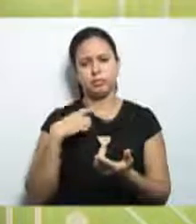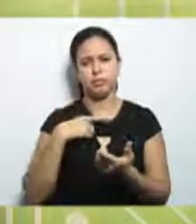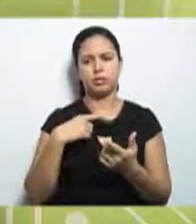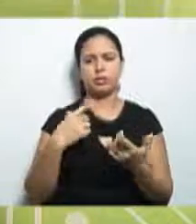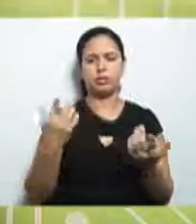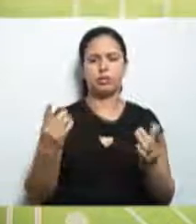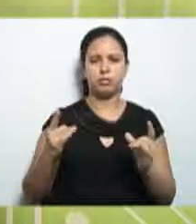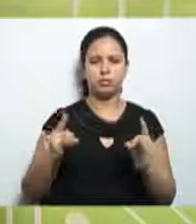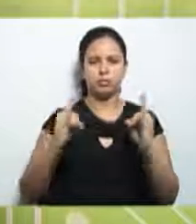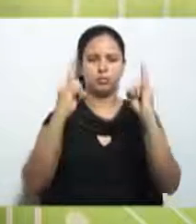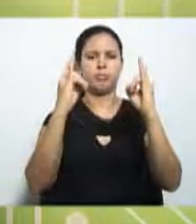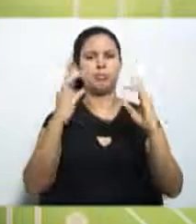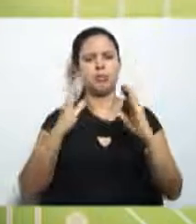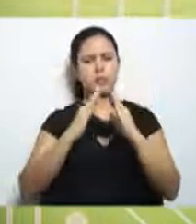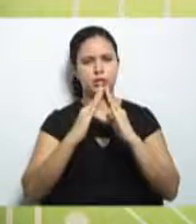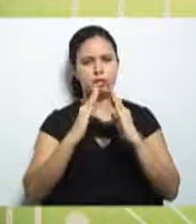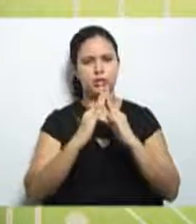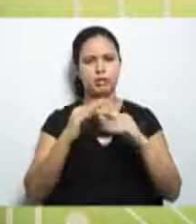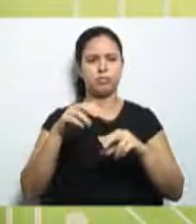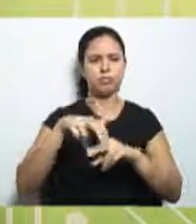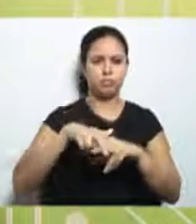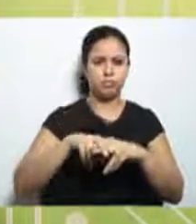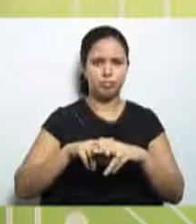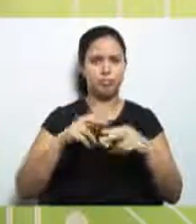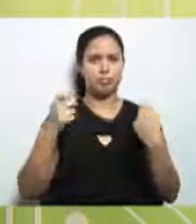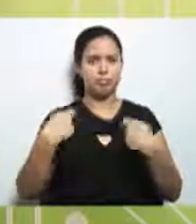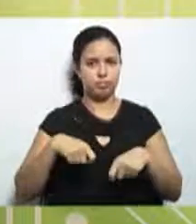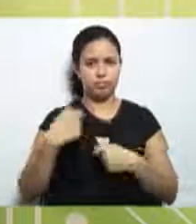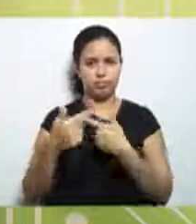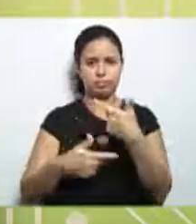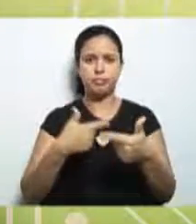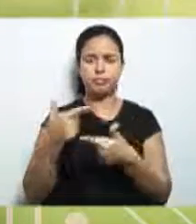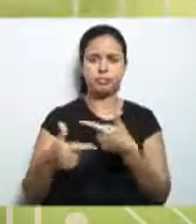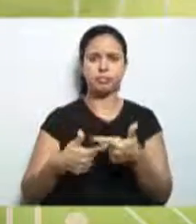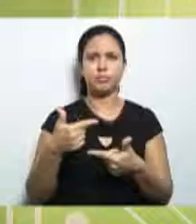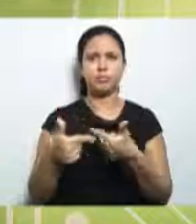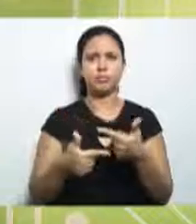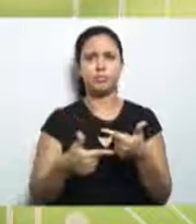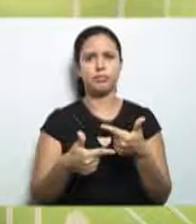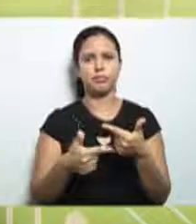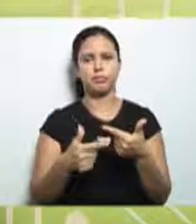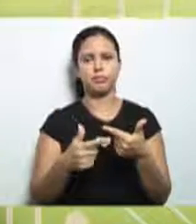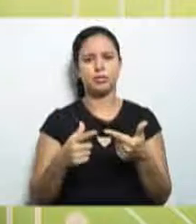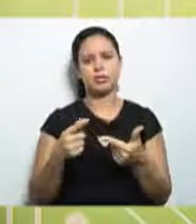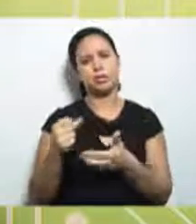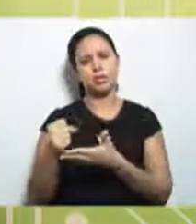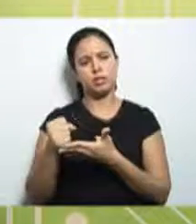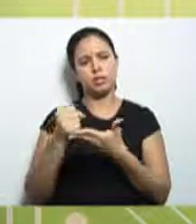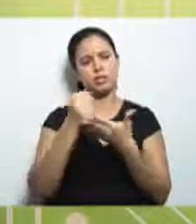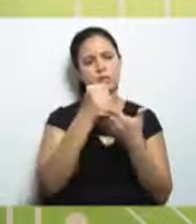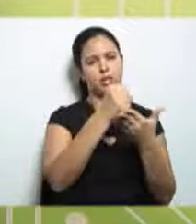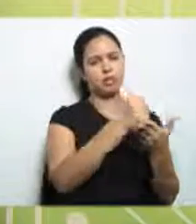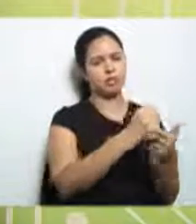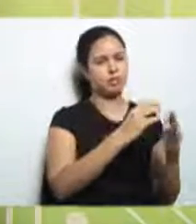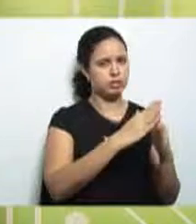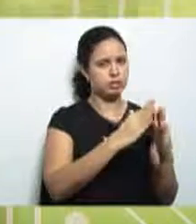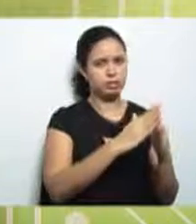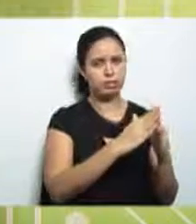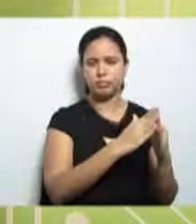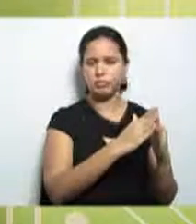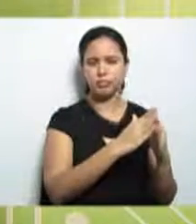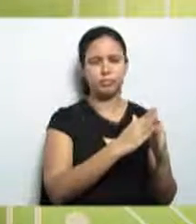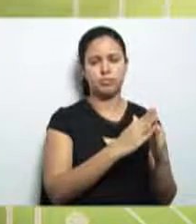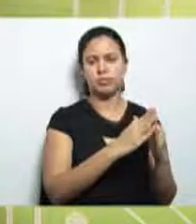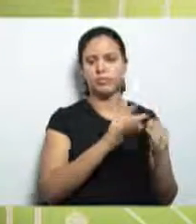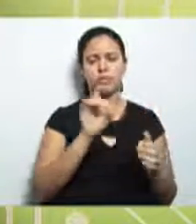prédio, a mesa, a cadeira, o computador, tudo aquilo que a gente precisa para trabalhar. A gente não leva essas ferramentas com a gente